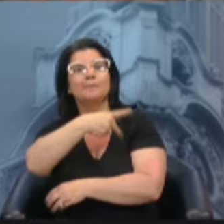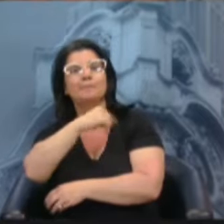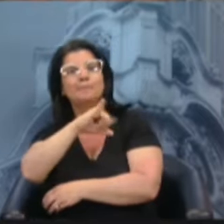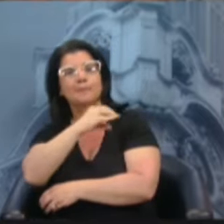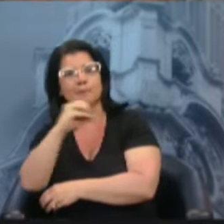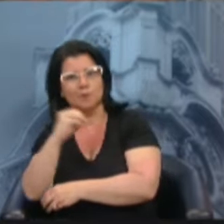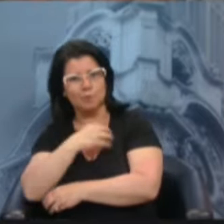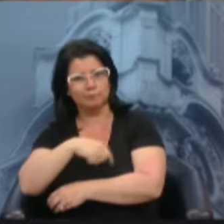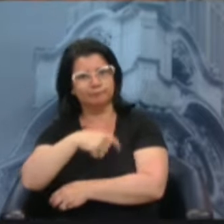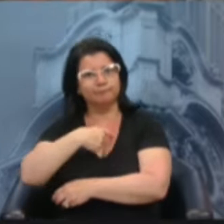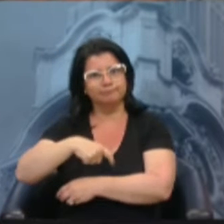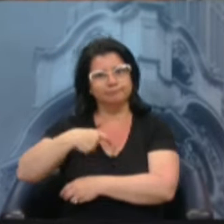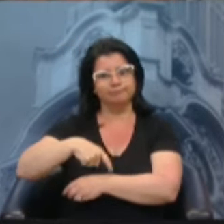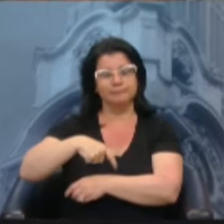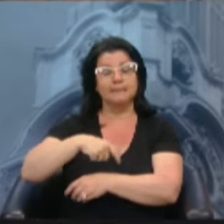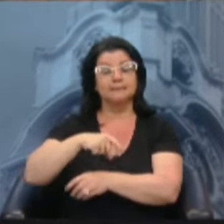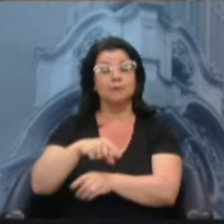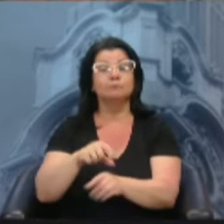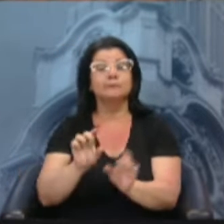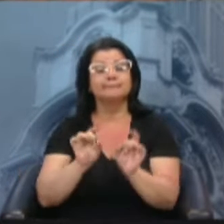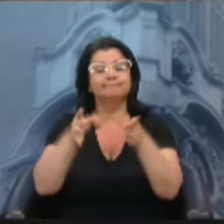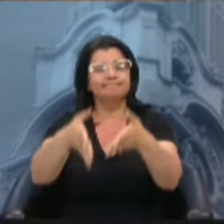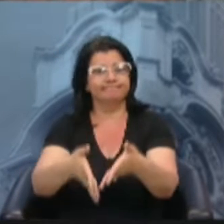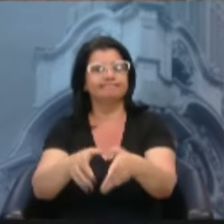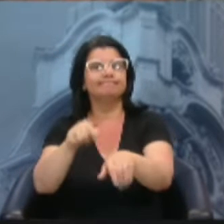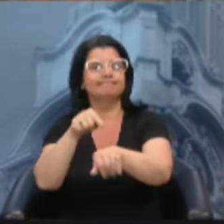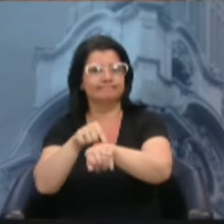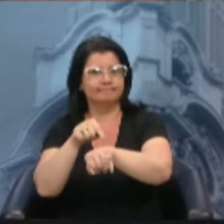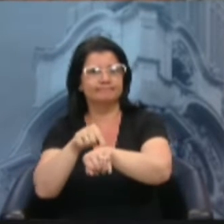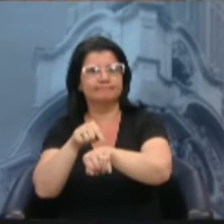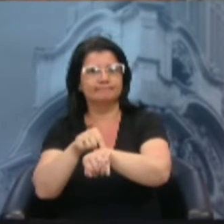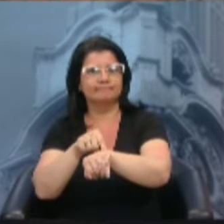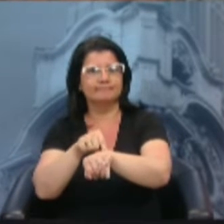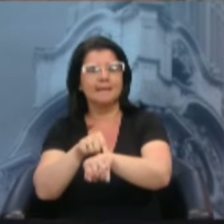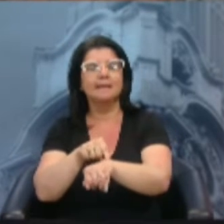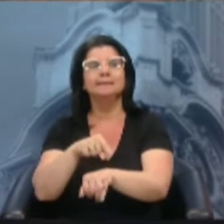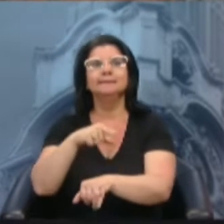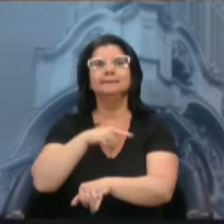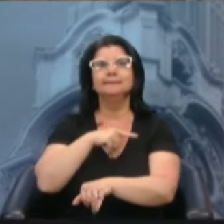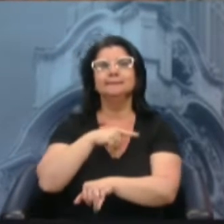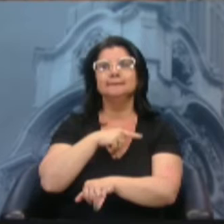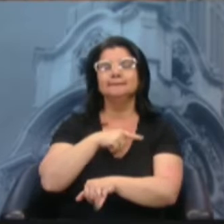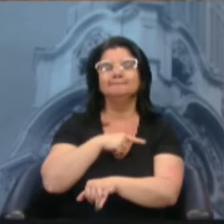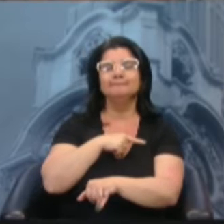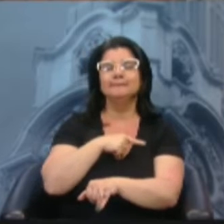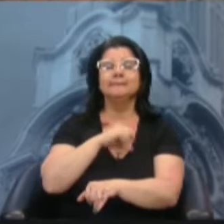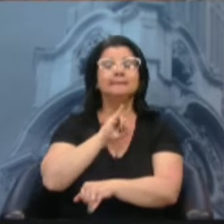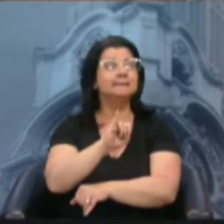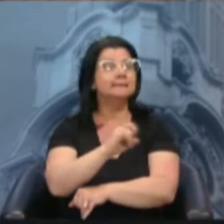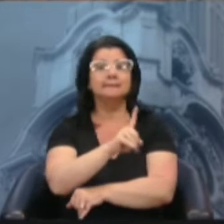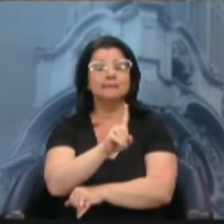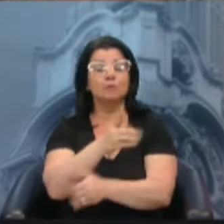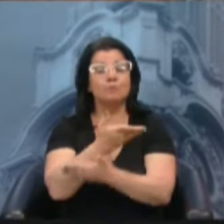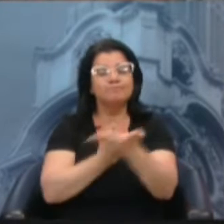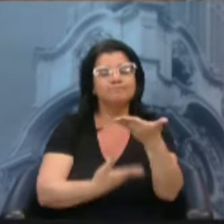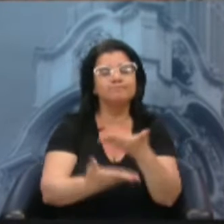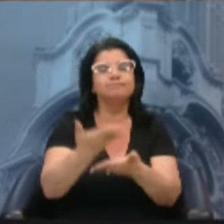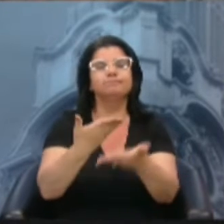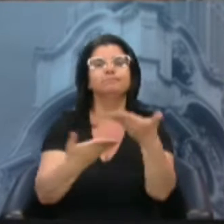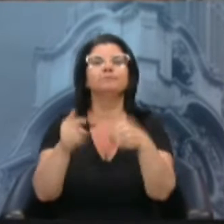estabelecendo esse prazo tem como penalidade, não sendo atendido esse prazo,